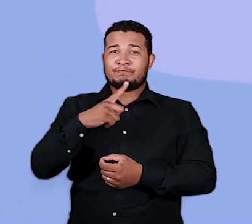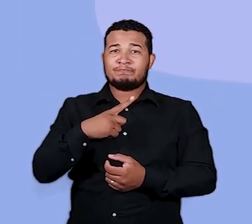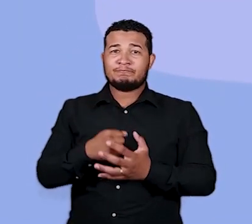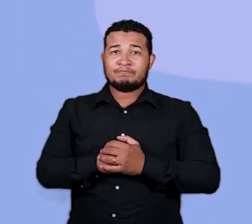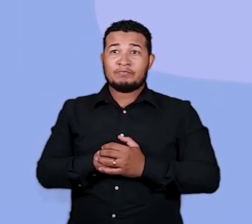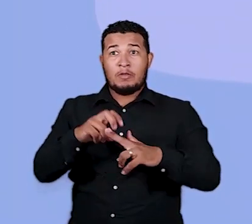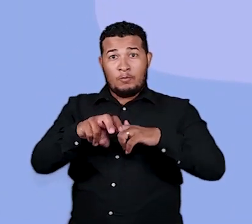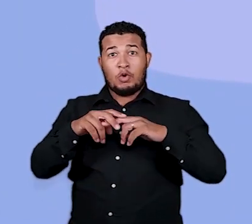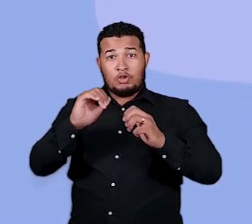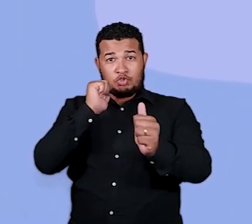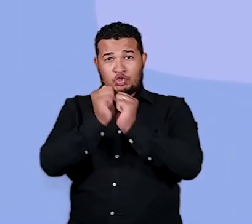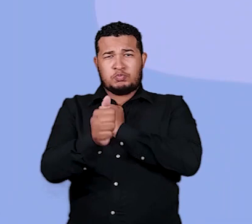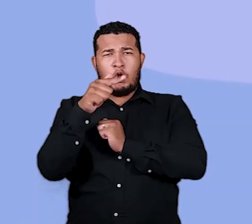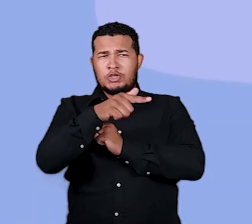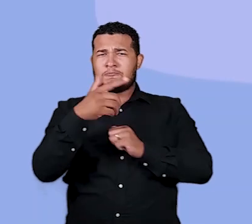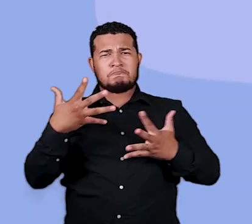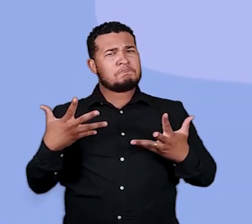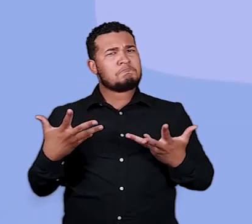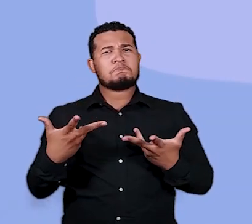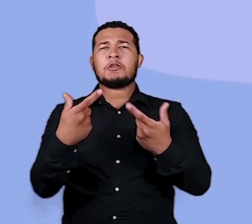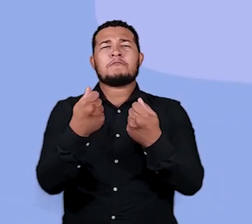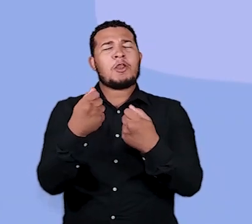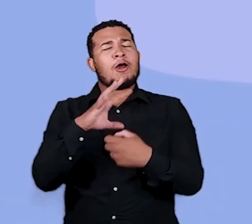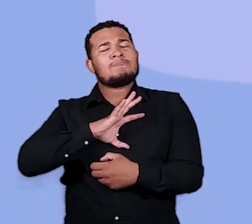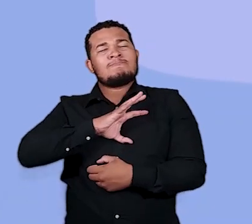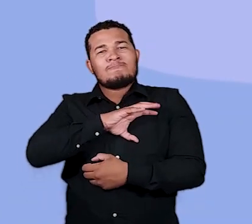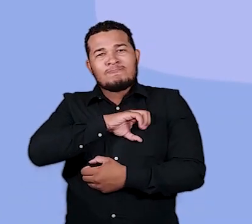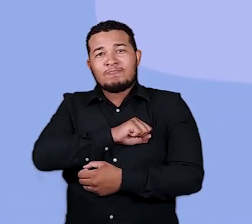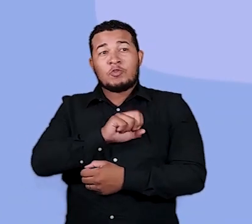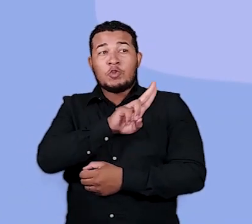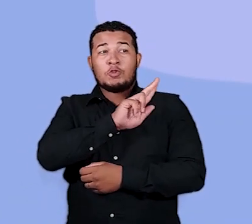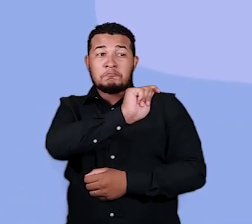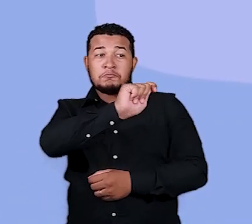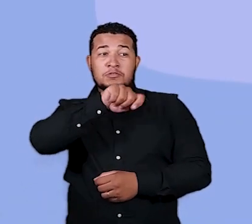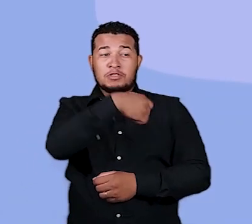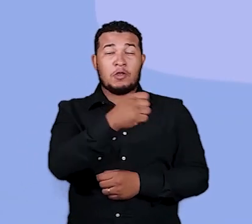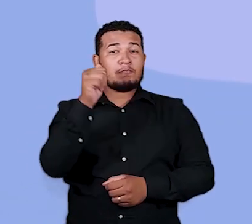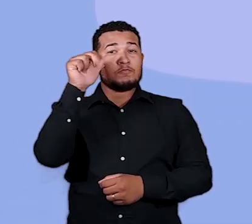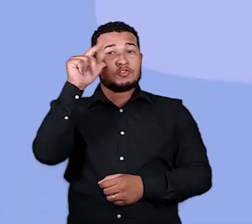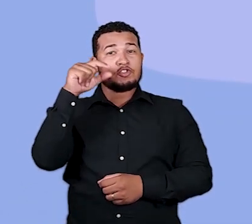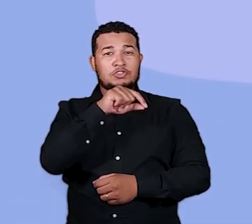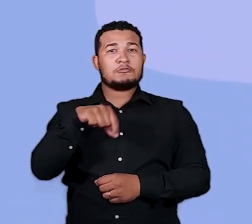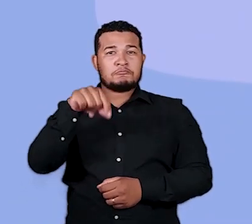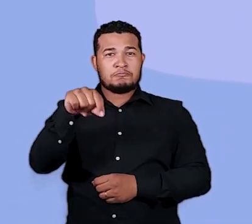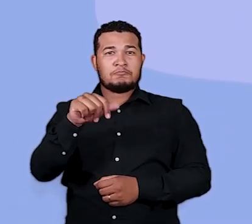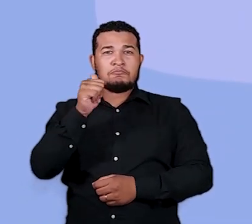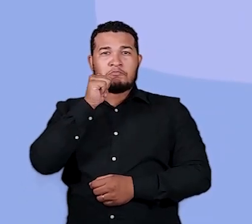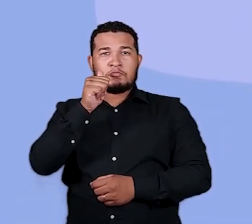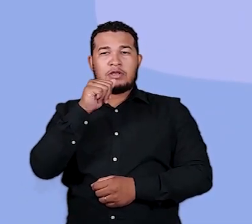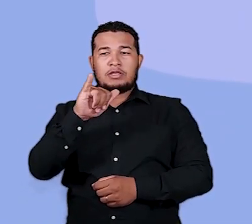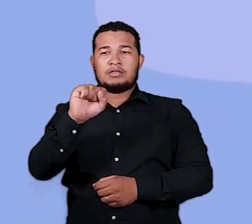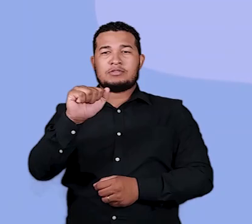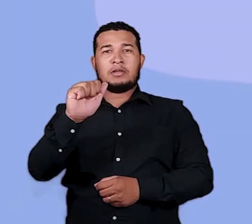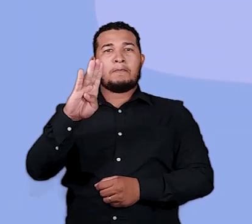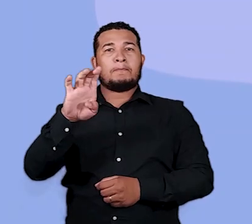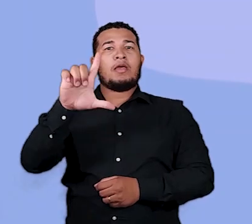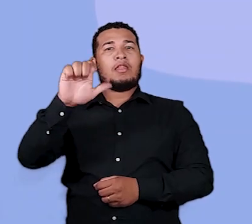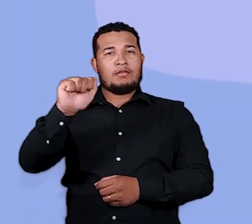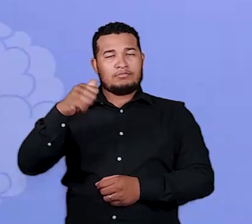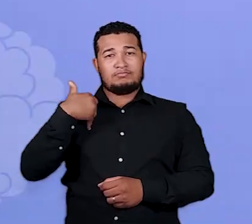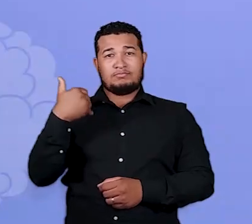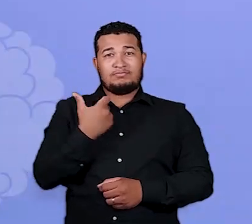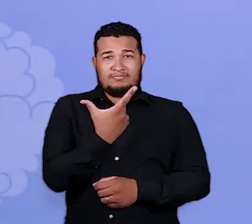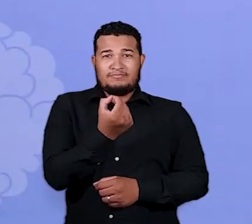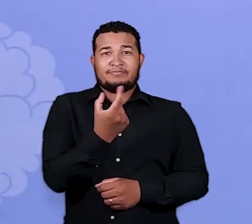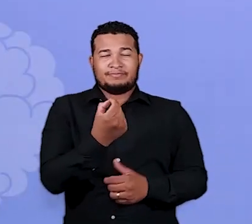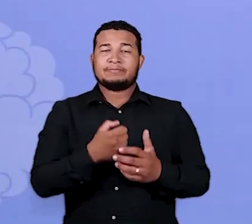me proporciona, através desse esporte maravilhoso que tanto amo, chamado xadrez. Isabela Tamarose, de 20